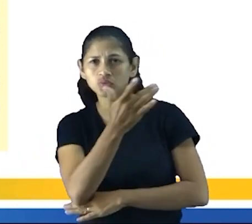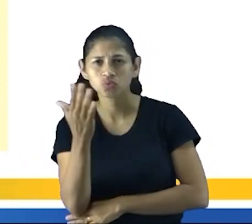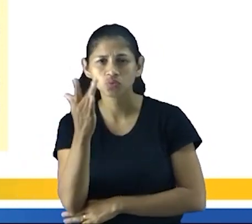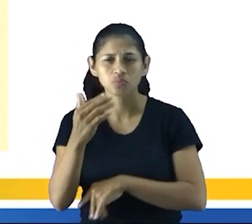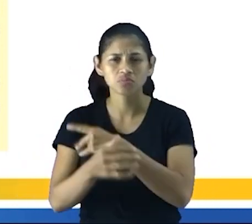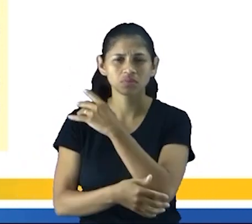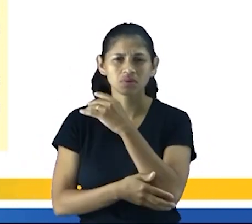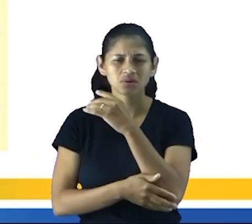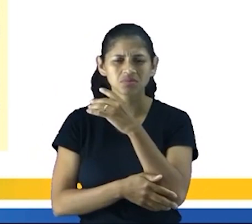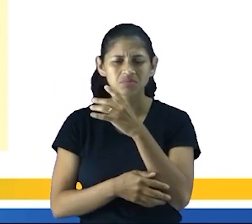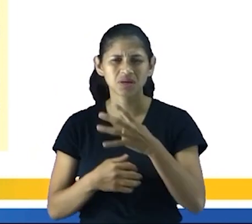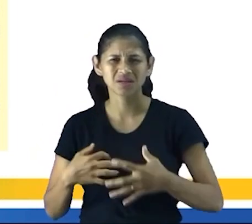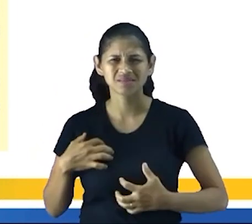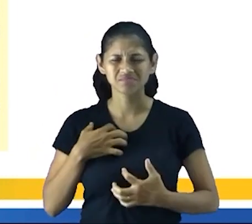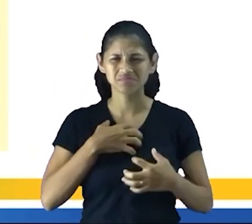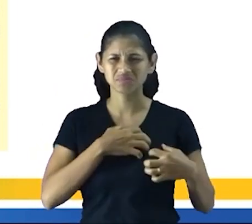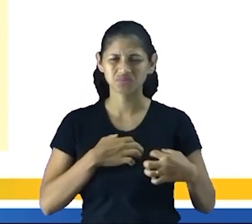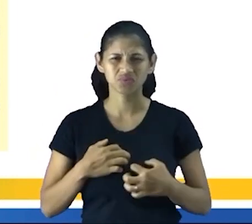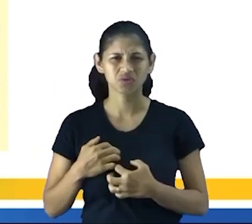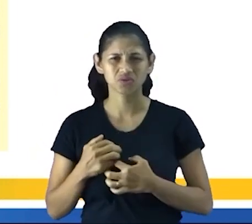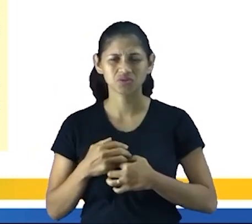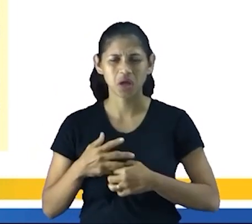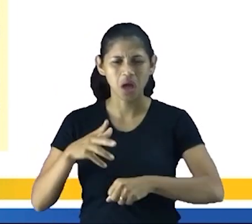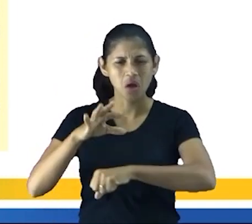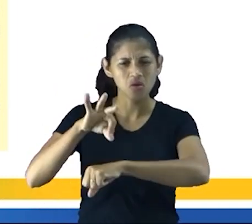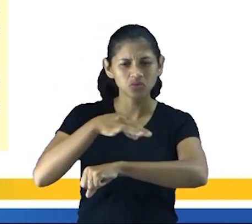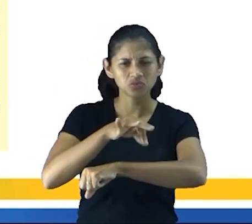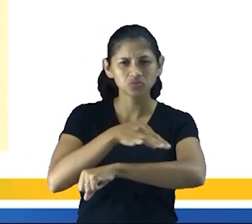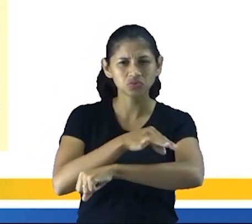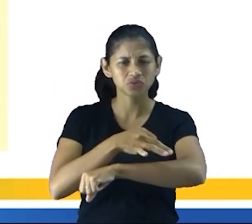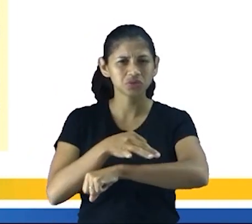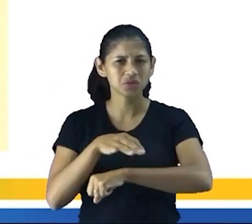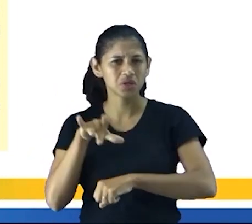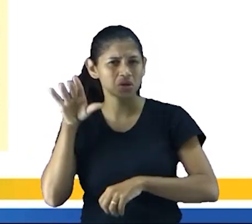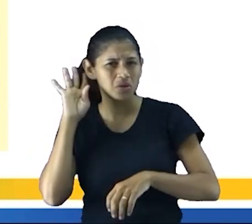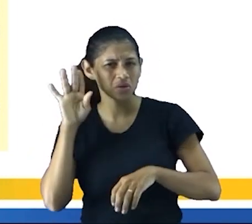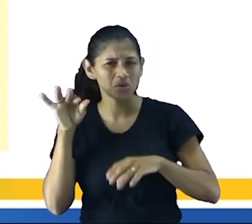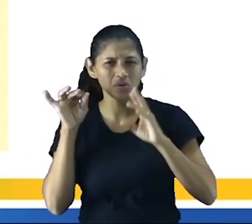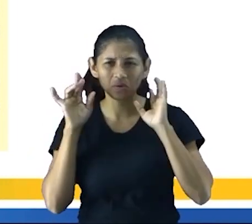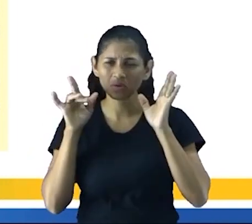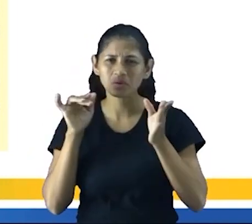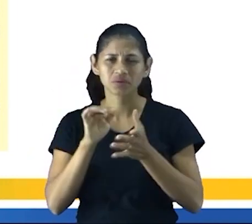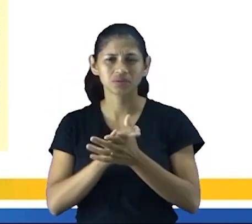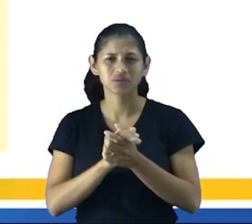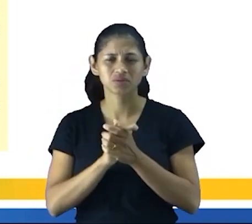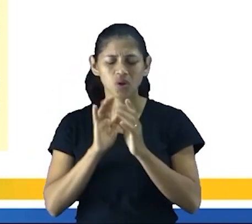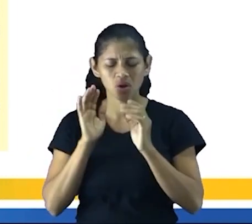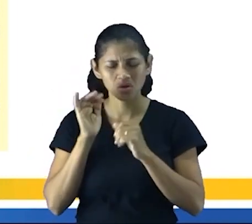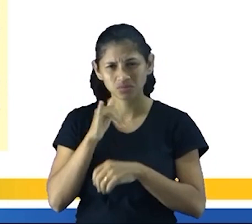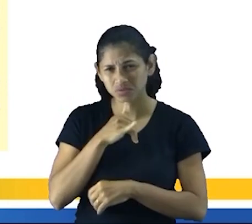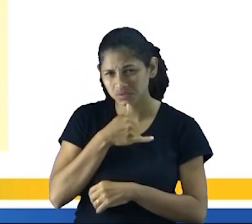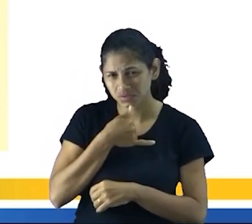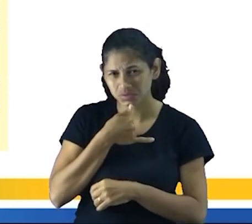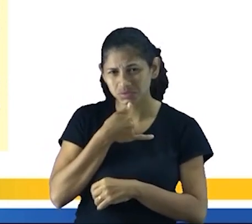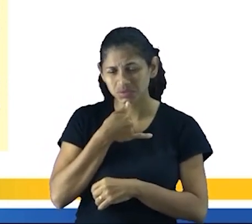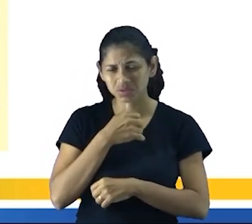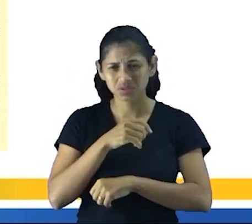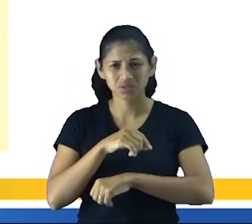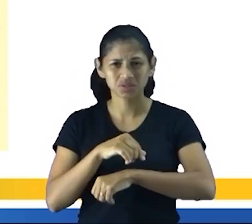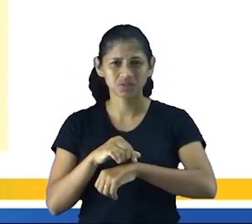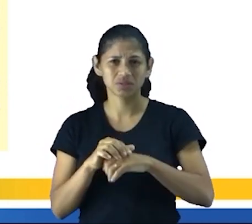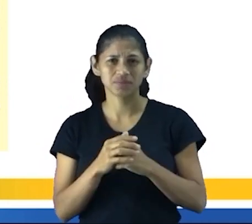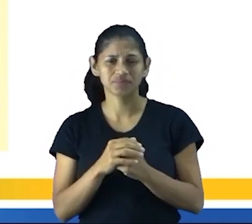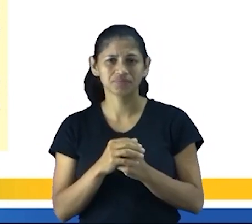impaciente, enxotava os mosquitos sacudindo as orelhas, murchas, agitando a cauda pelada e